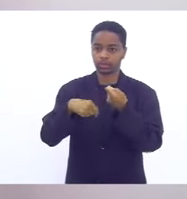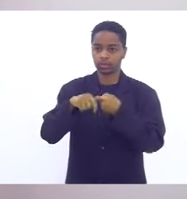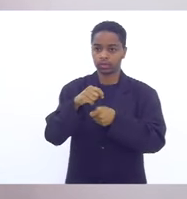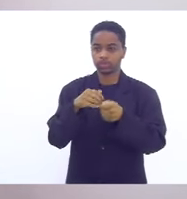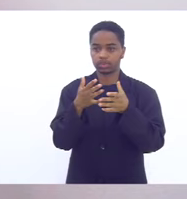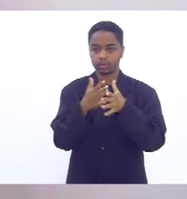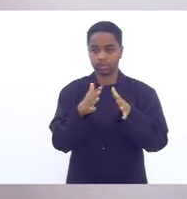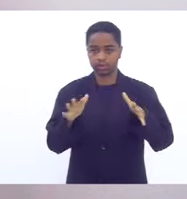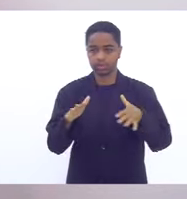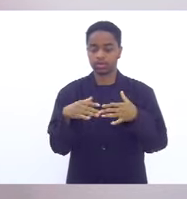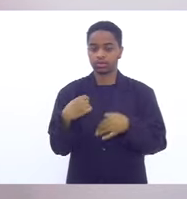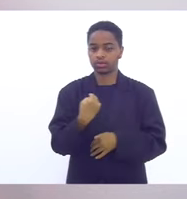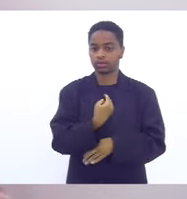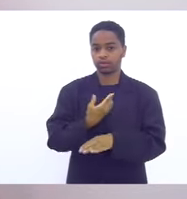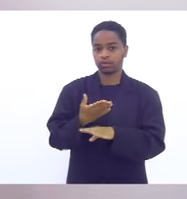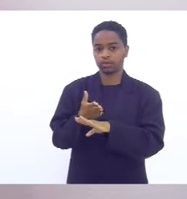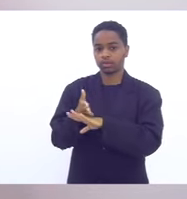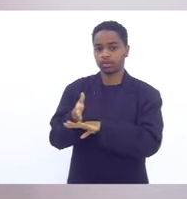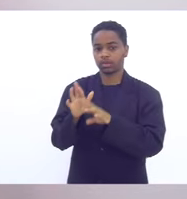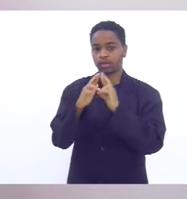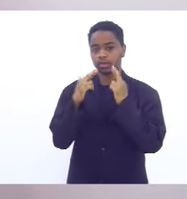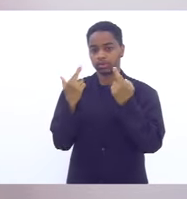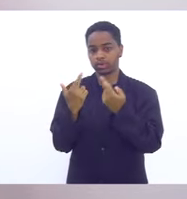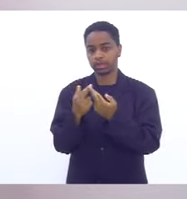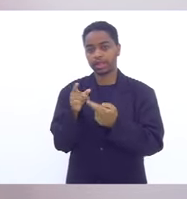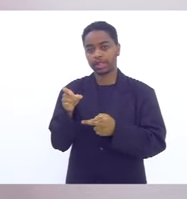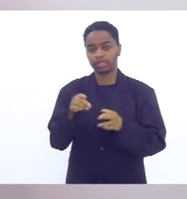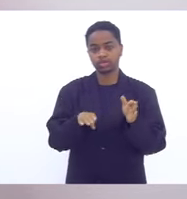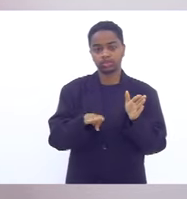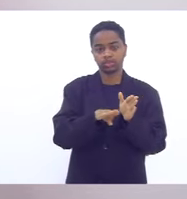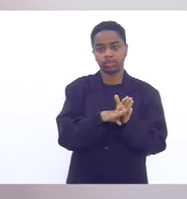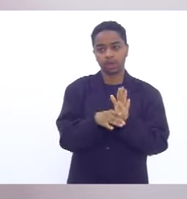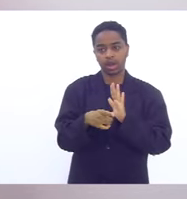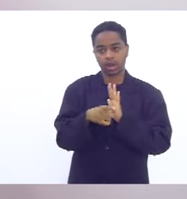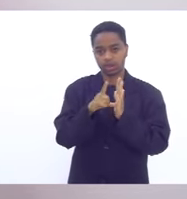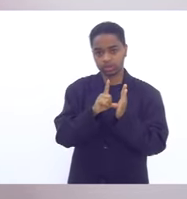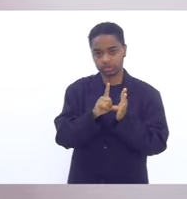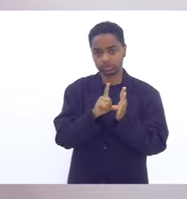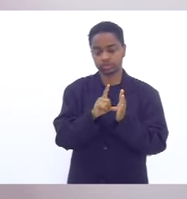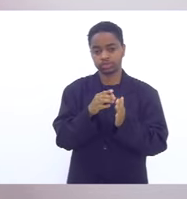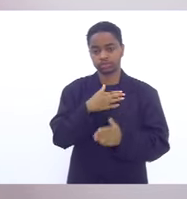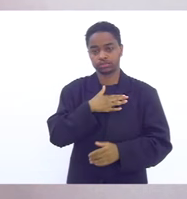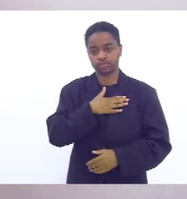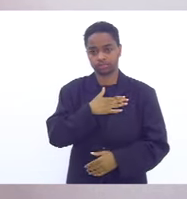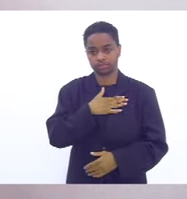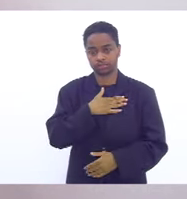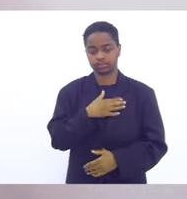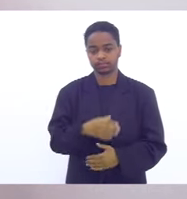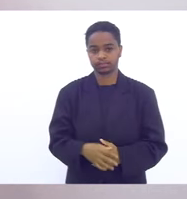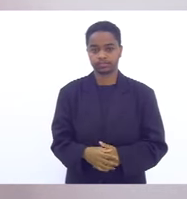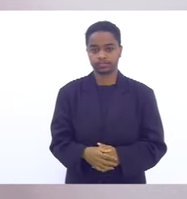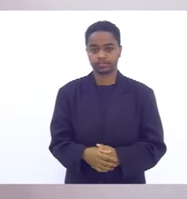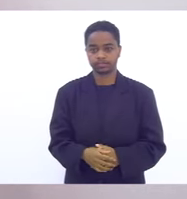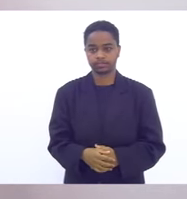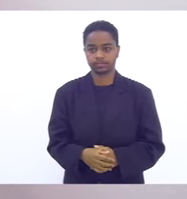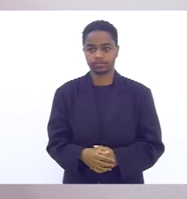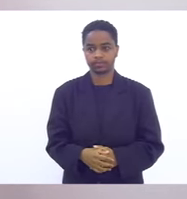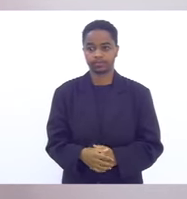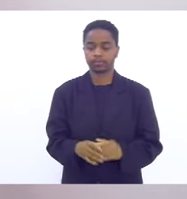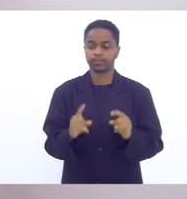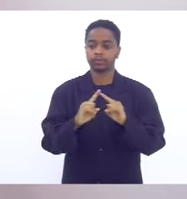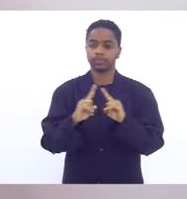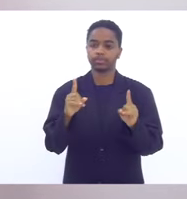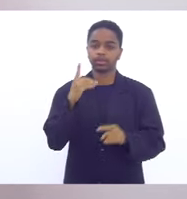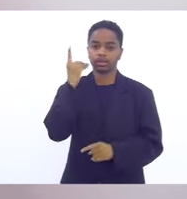cedo numa reunião, ele se retirou, chegou minutos antes, né, da minha presença, mas o